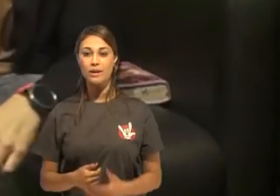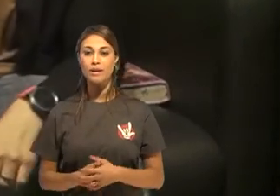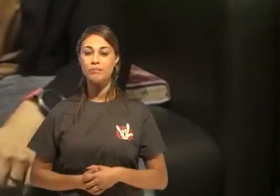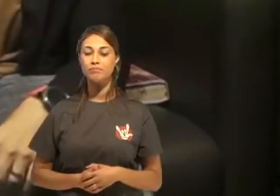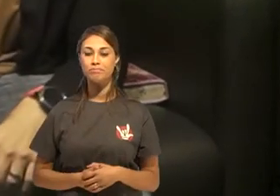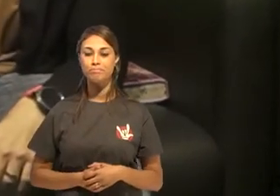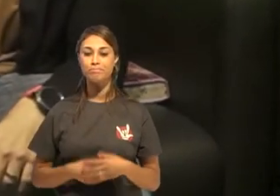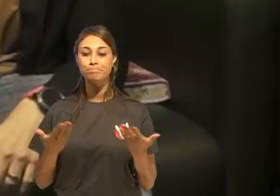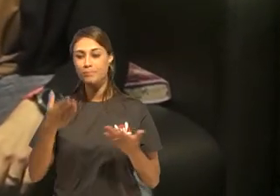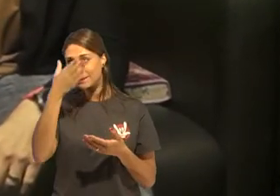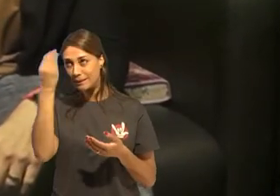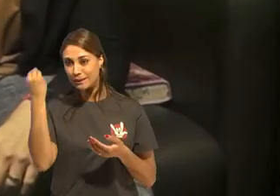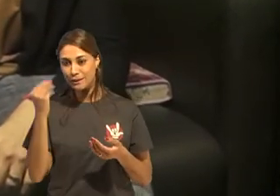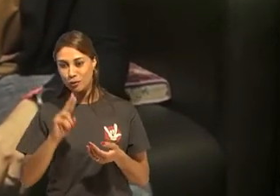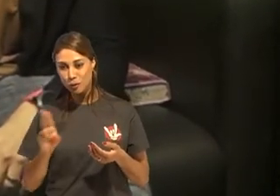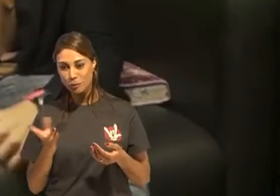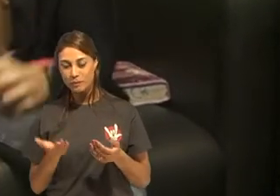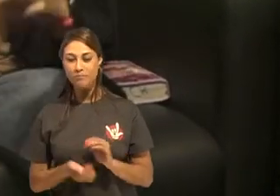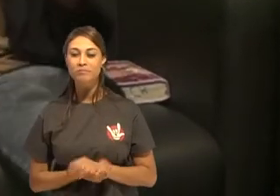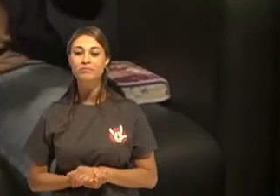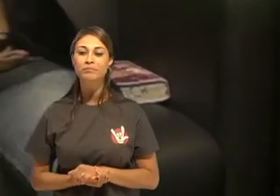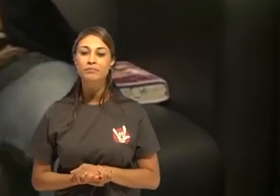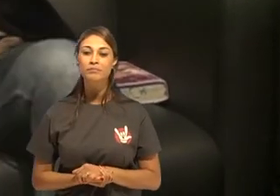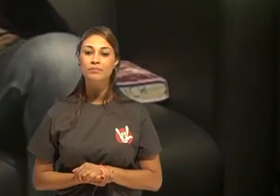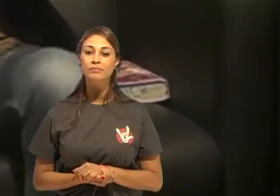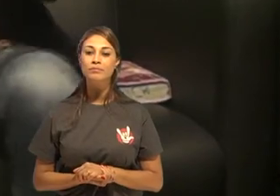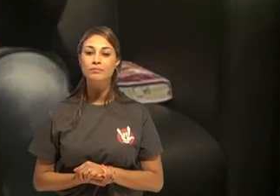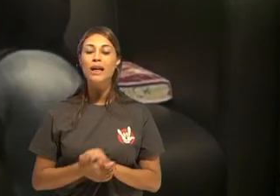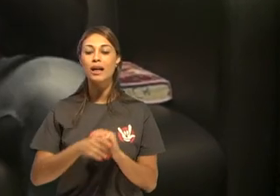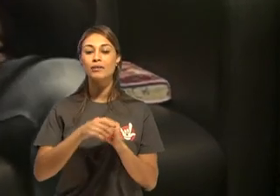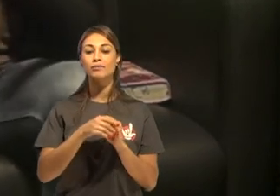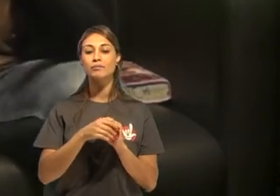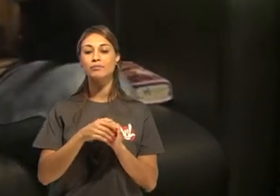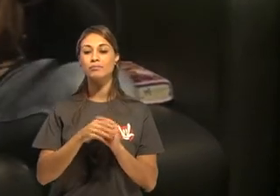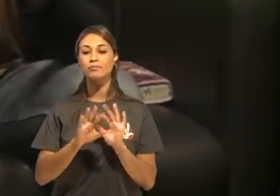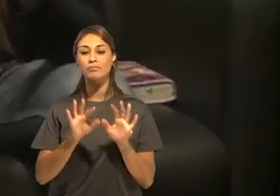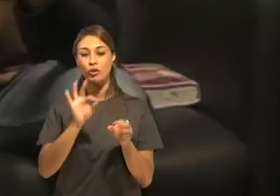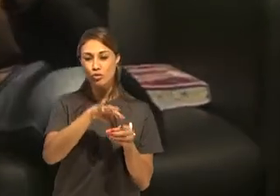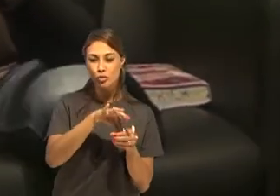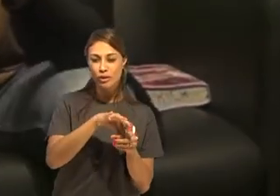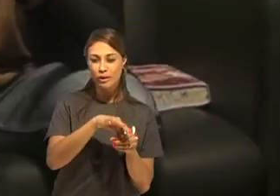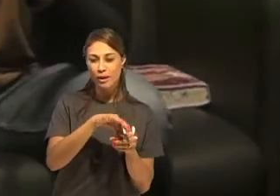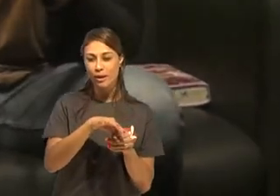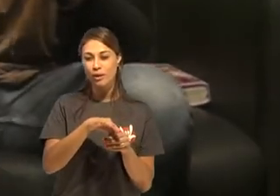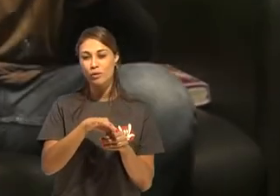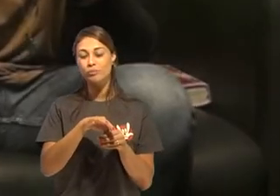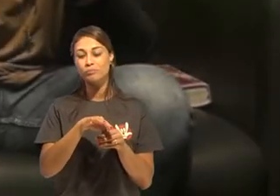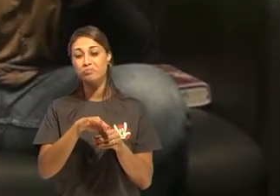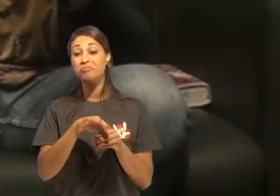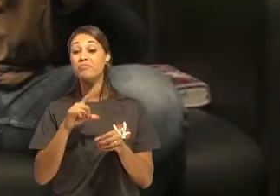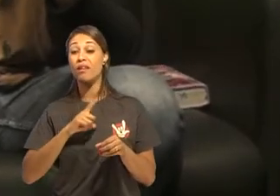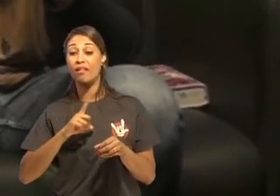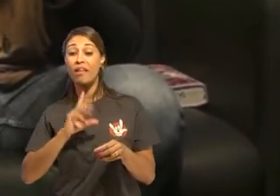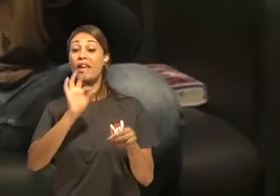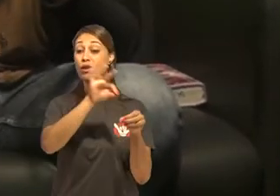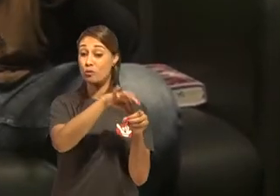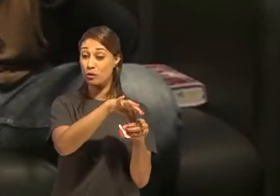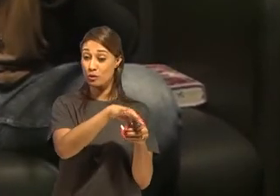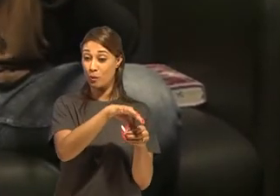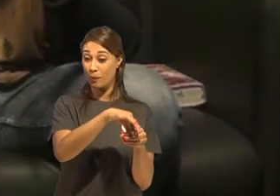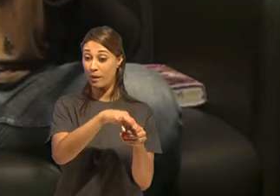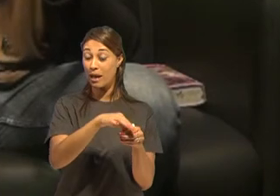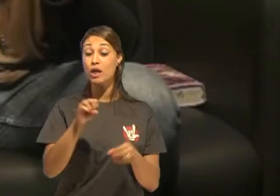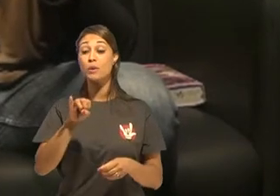esqueci o nome, fugiu. Sorteio? Não, o sorteio, mas não era o sorteio que eu ia falar, então vou falar do sorteio agora. Tá rolando um sorteio, se